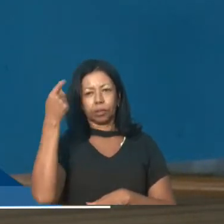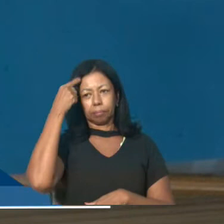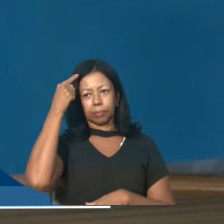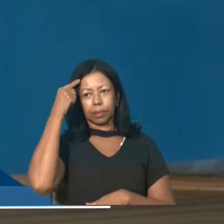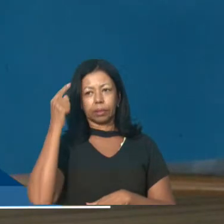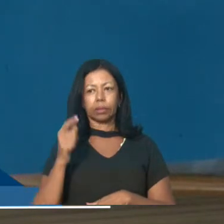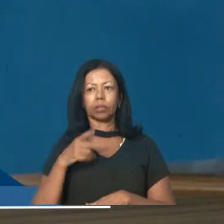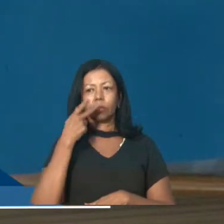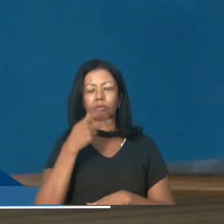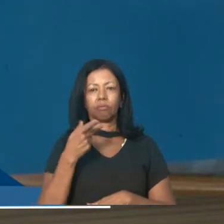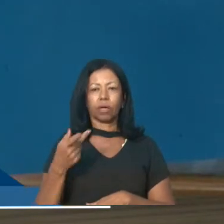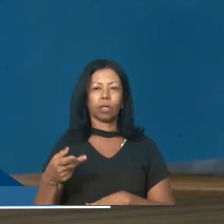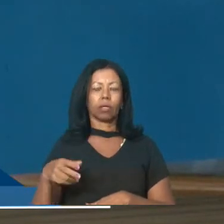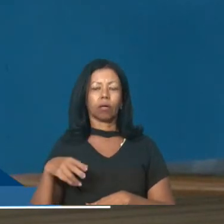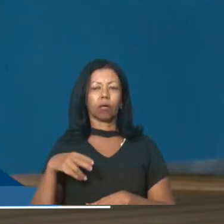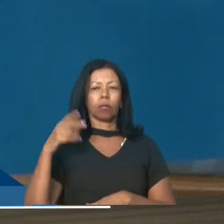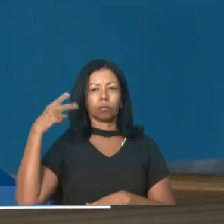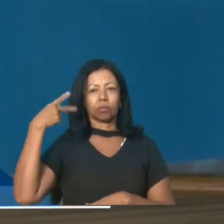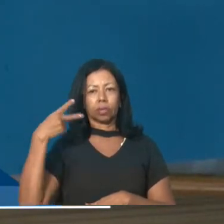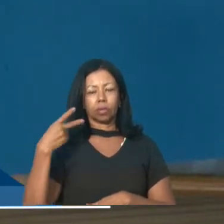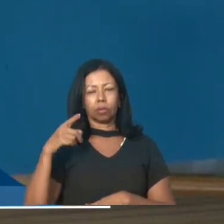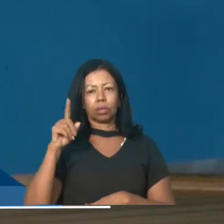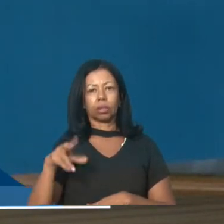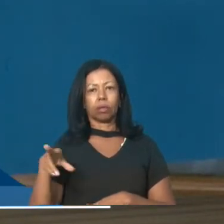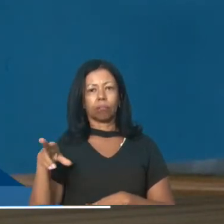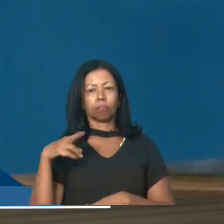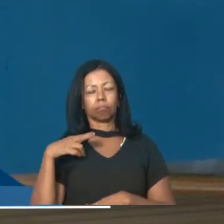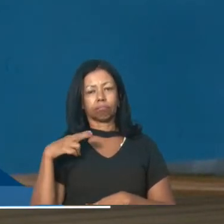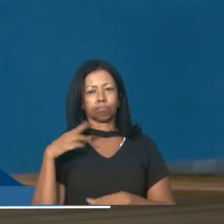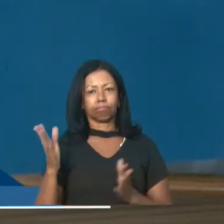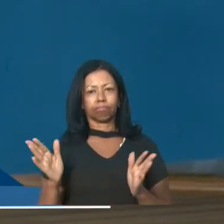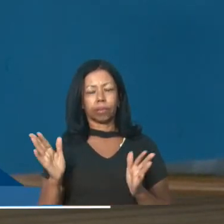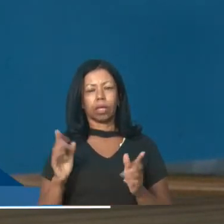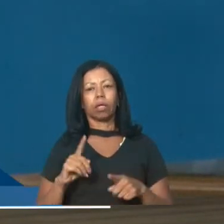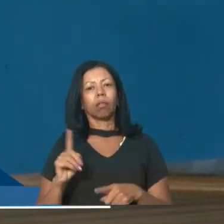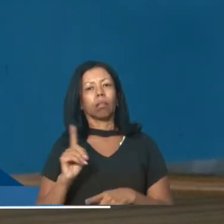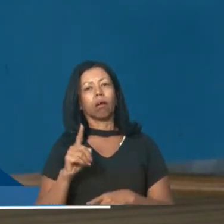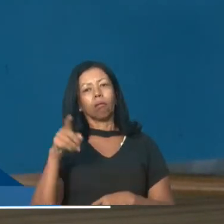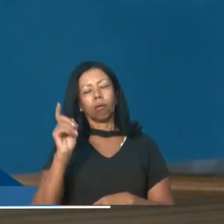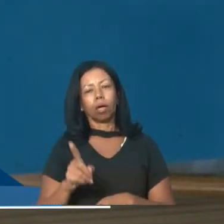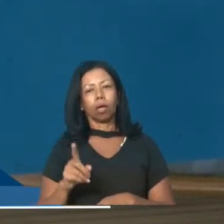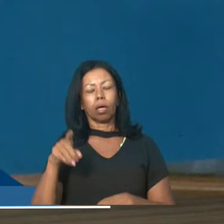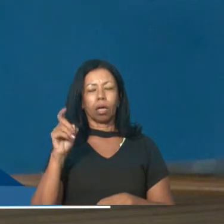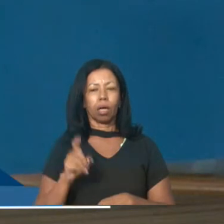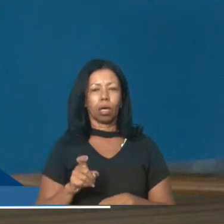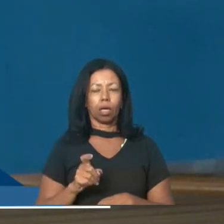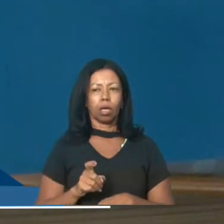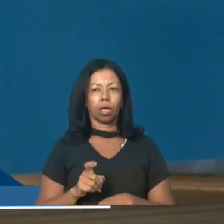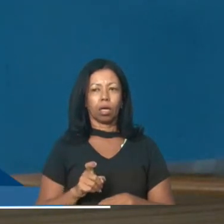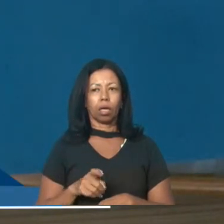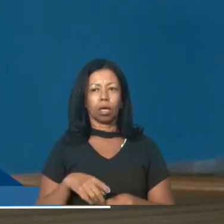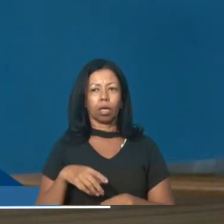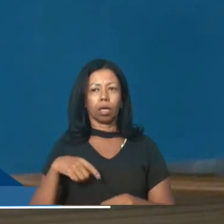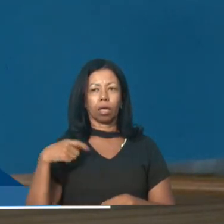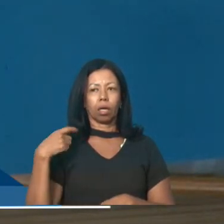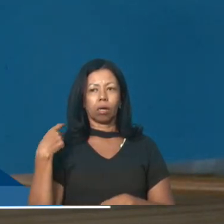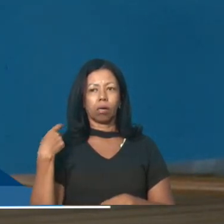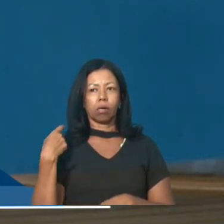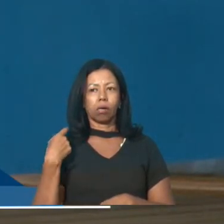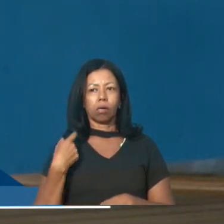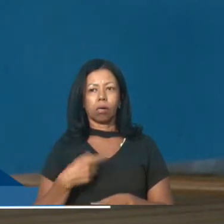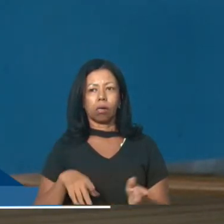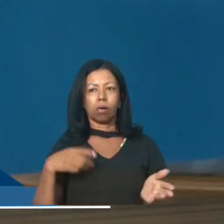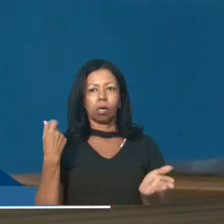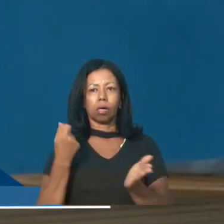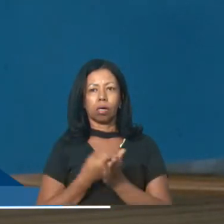alguns vereadores é pessoal, mas não é pessoal. É o nosso dever de ofício. O que não dá é para ficar jogando